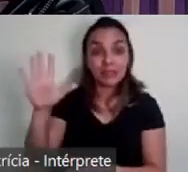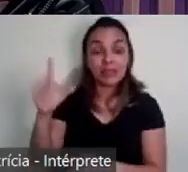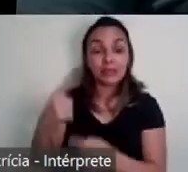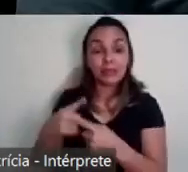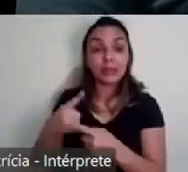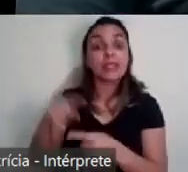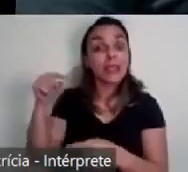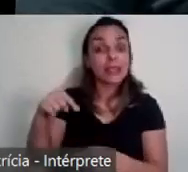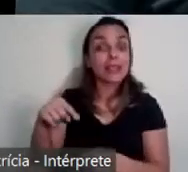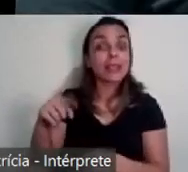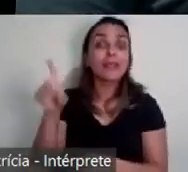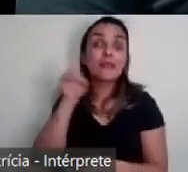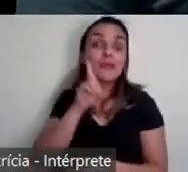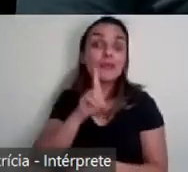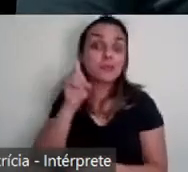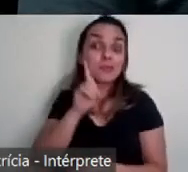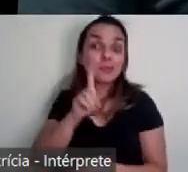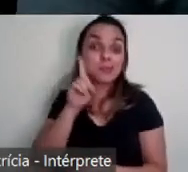Estados Unidos a quem Professor aí